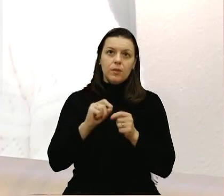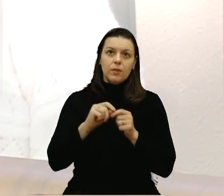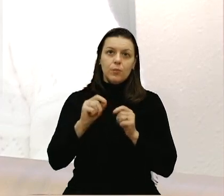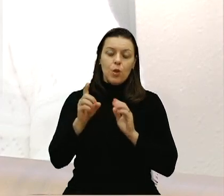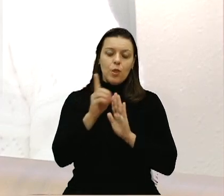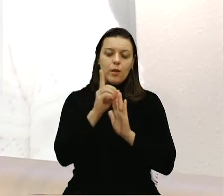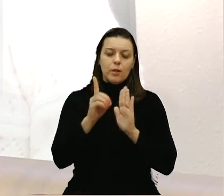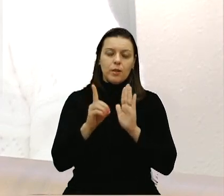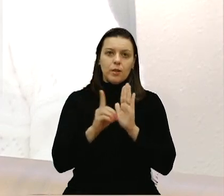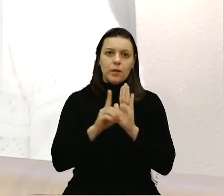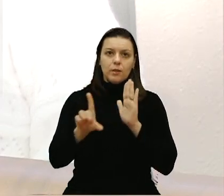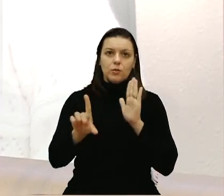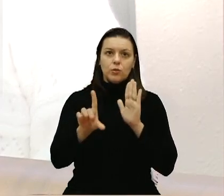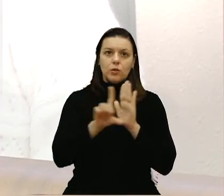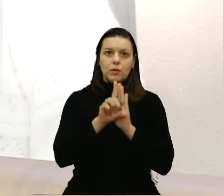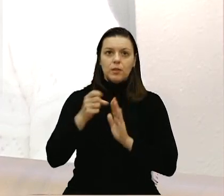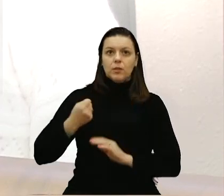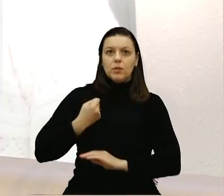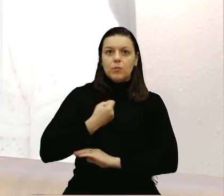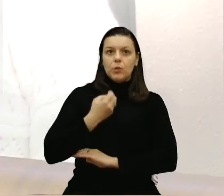Decreto Legislativo número